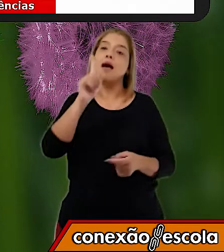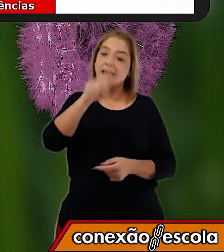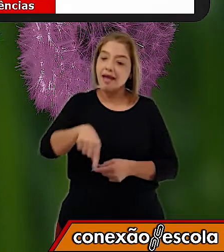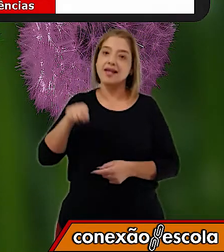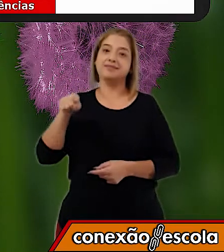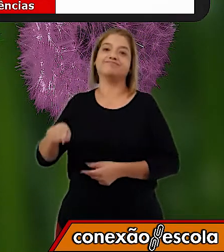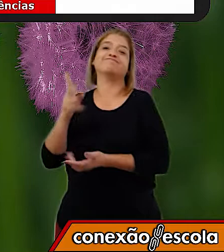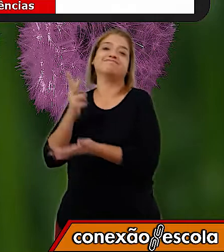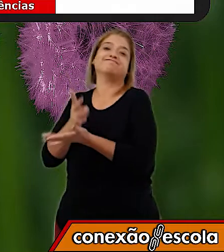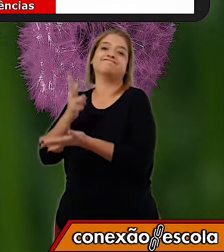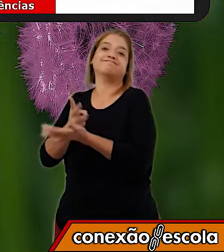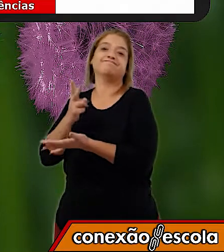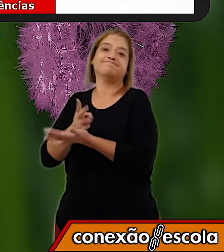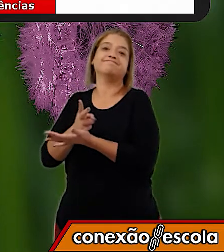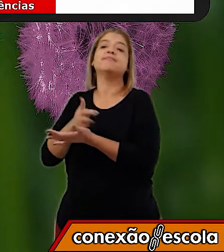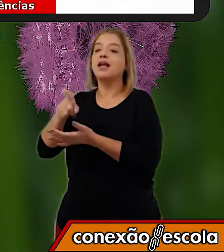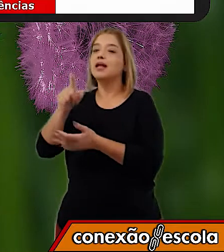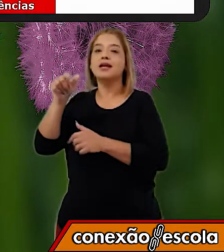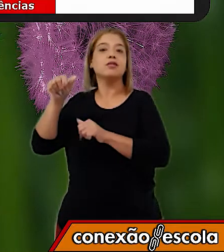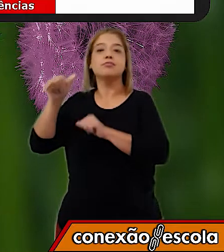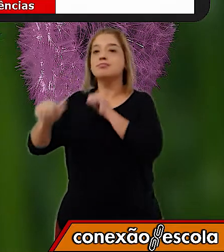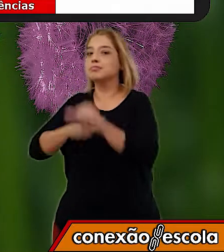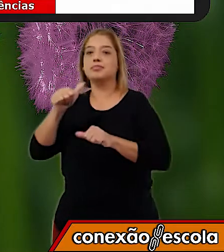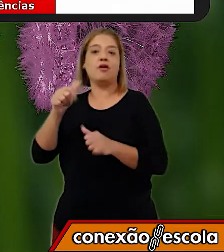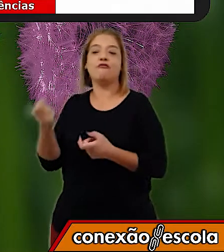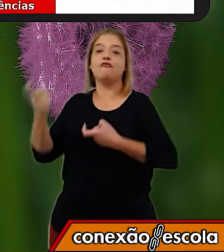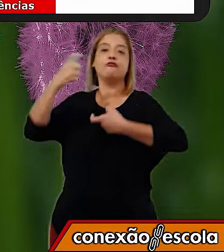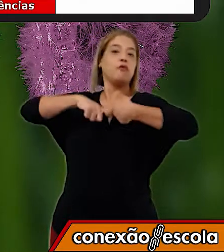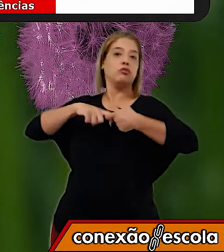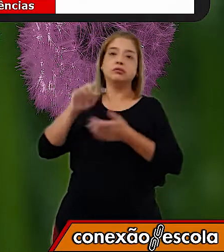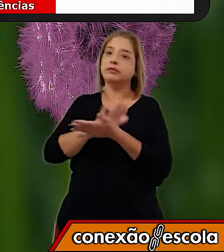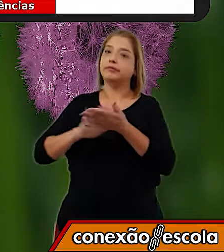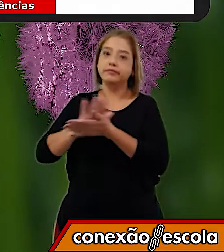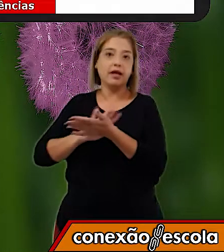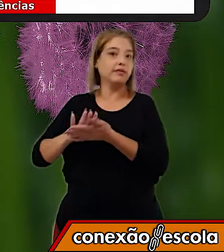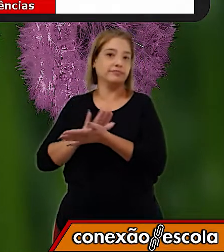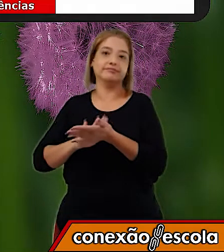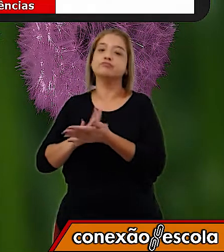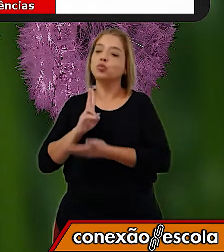porque, depois de cozido, o ovo não pode voltar a ser como ele era antes.